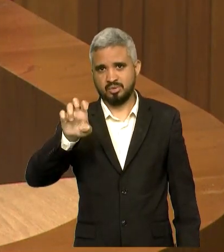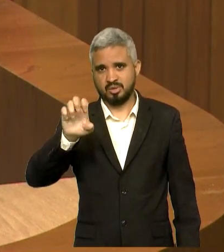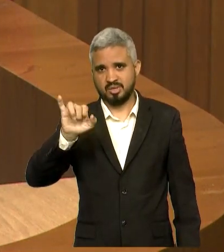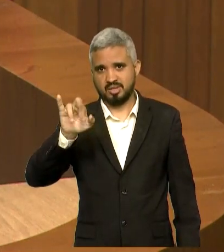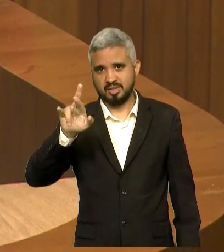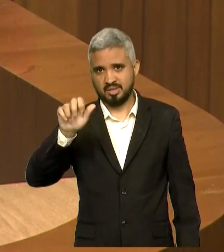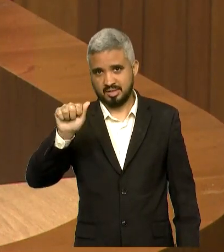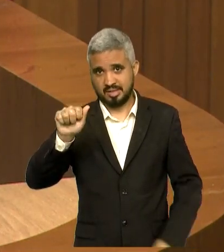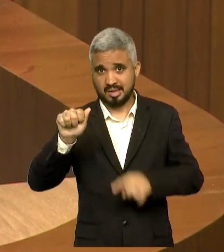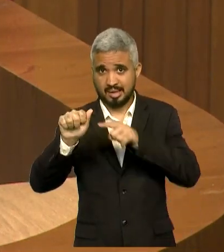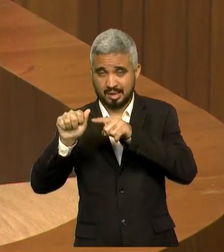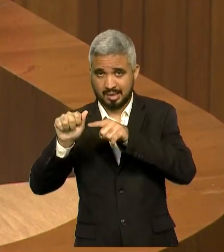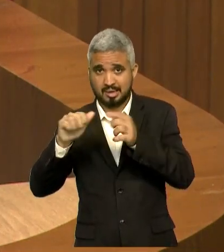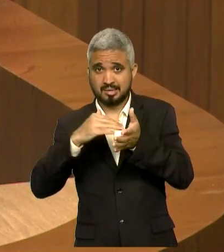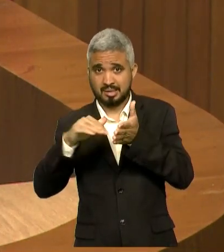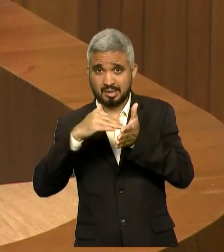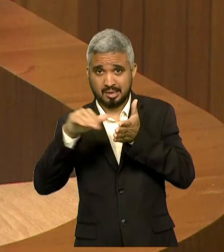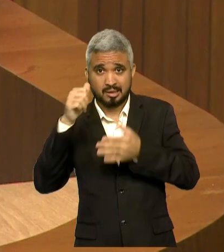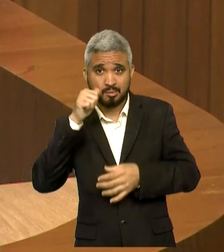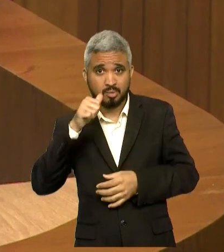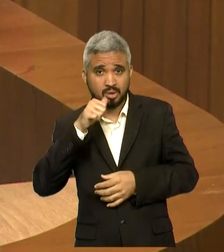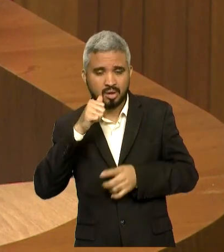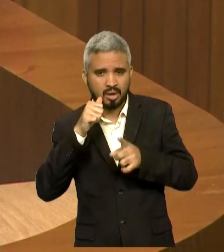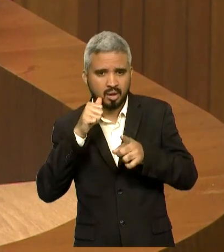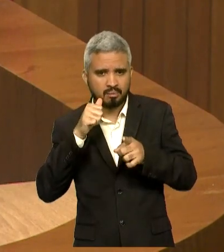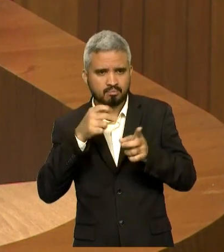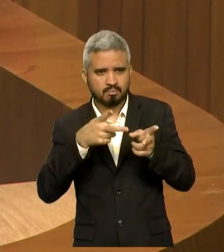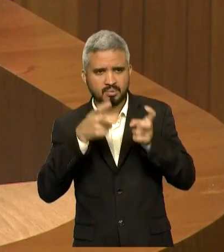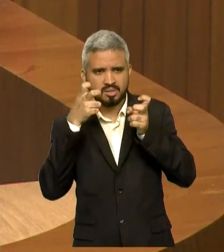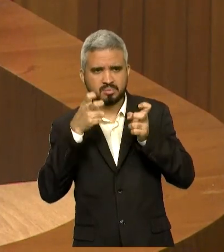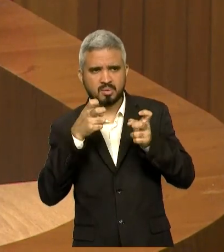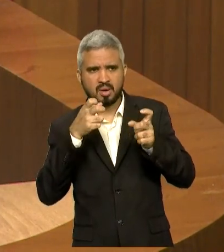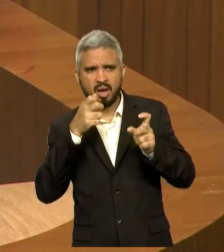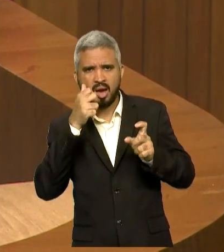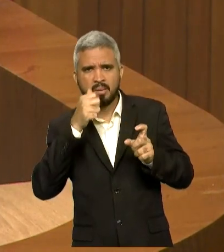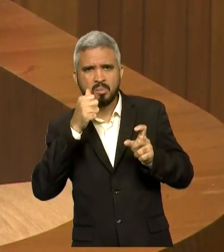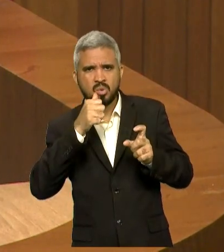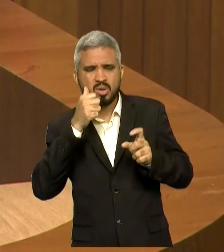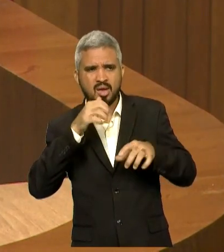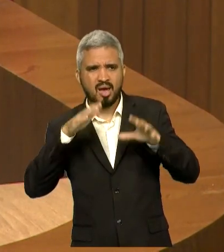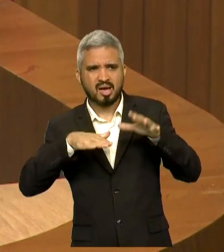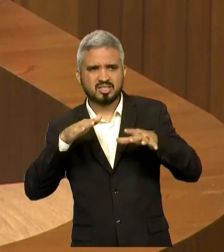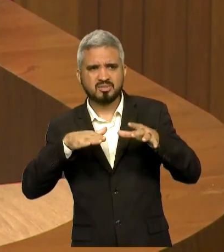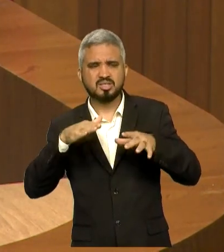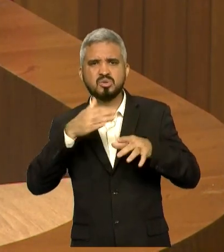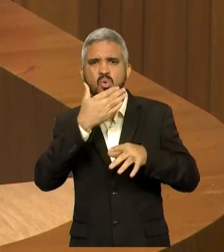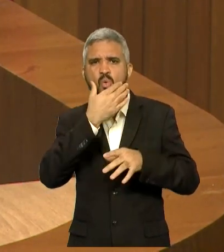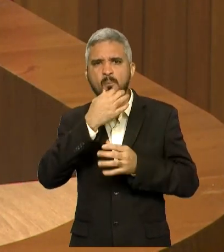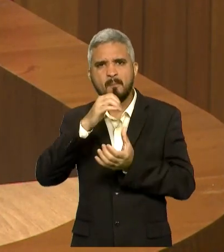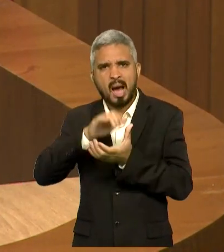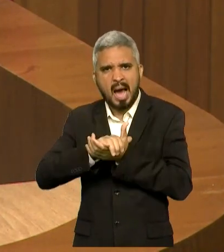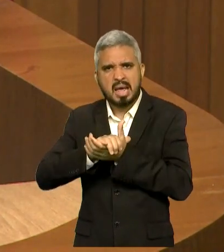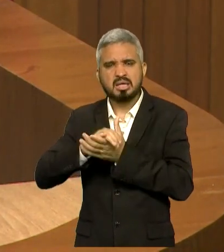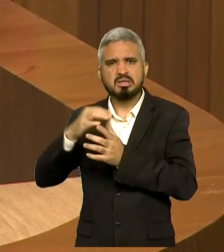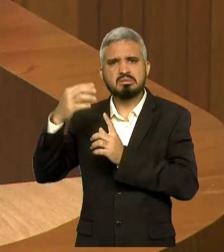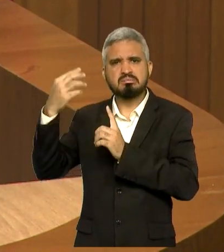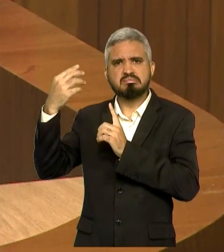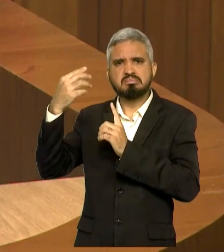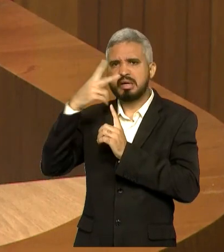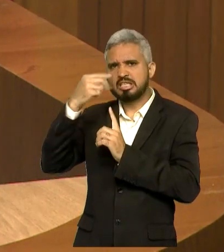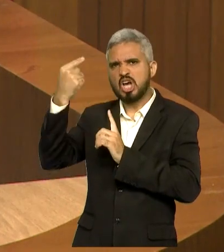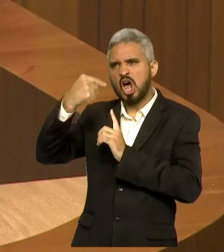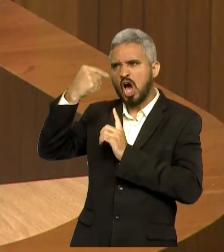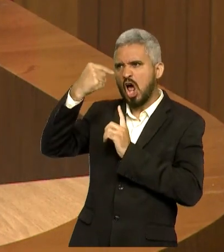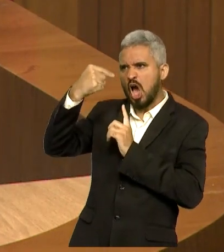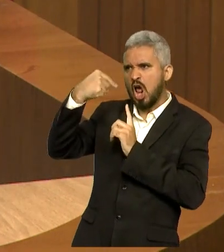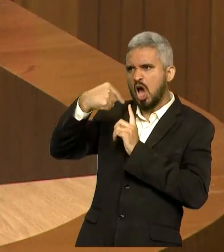isso, que as mulheres não querem procurar a delegacia, mesmo sob ameaça dos companheiros, mesmo sofrendo, às vezes, situações